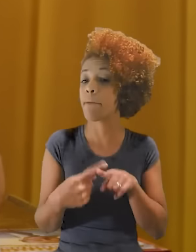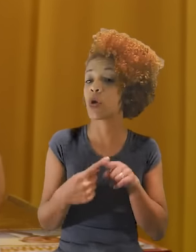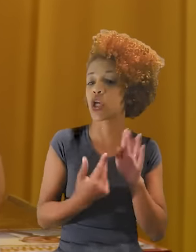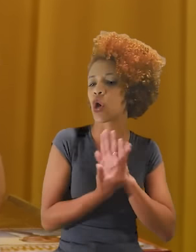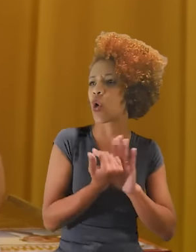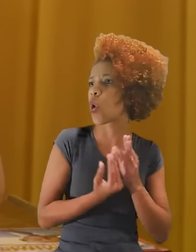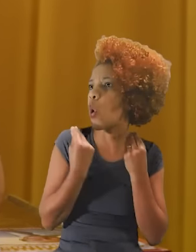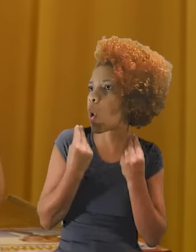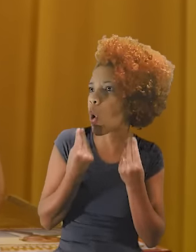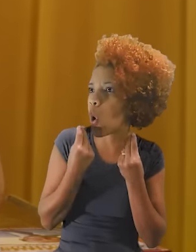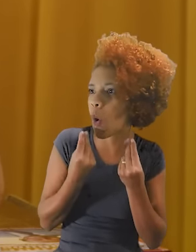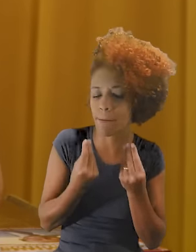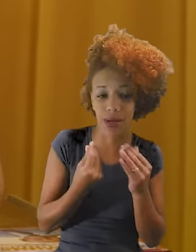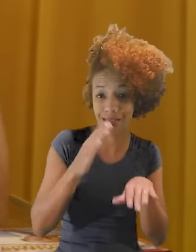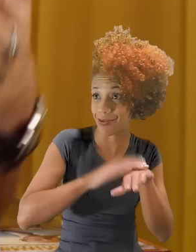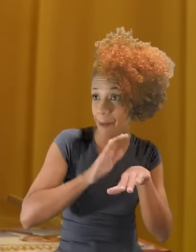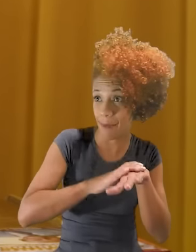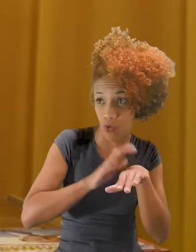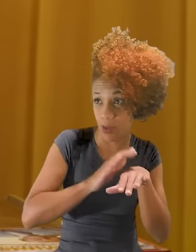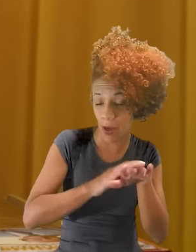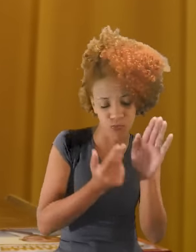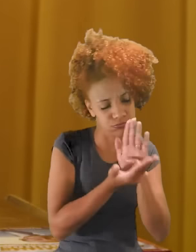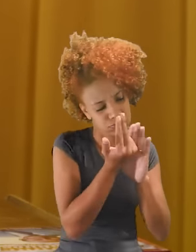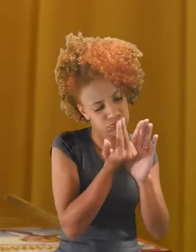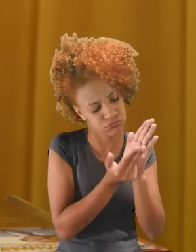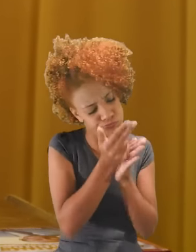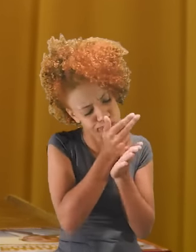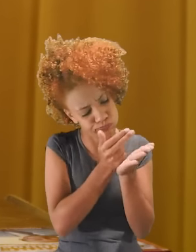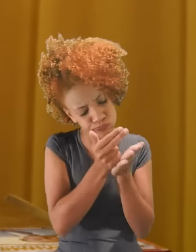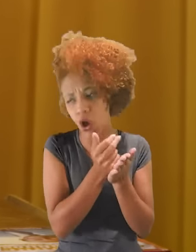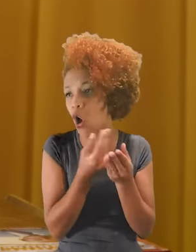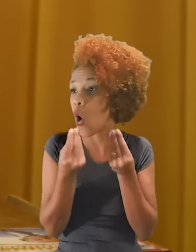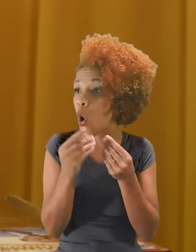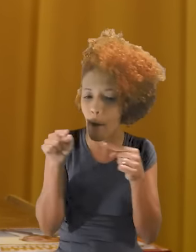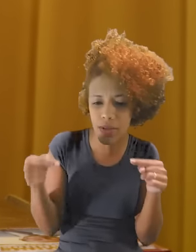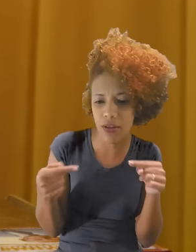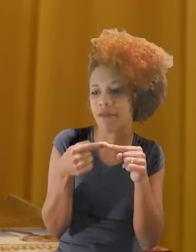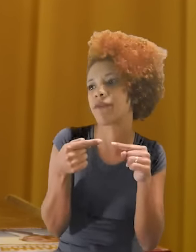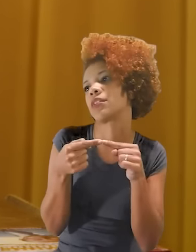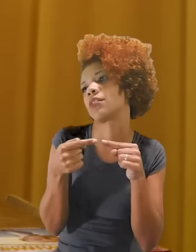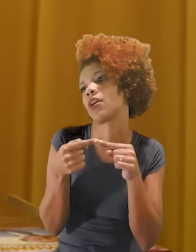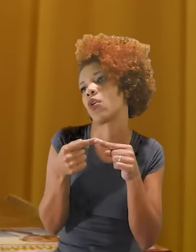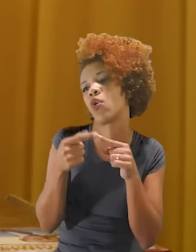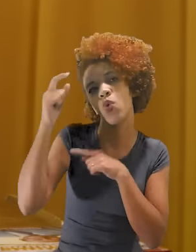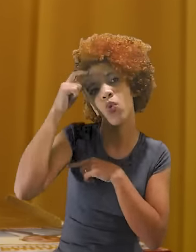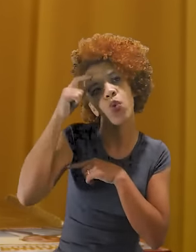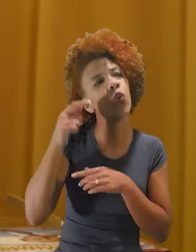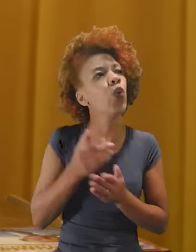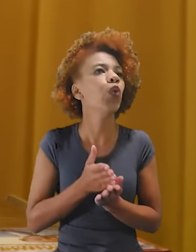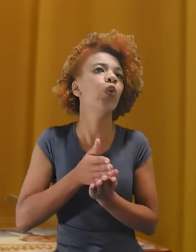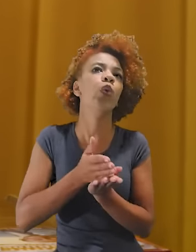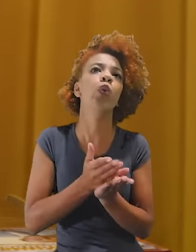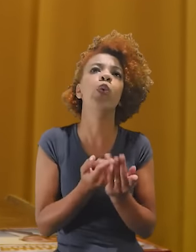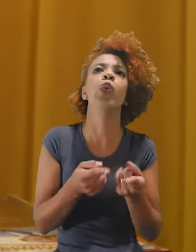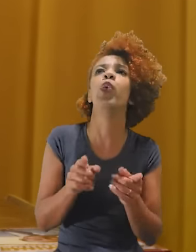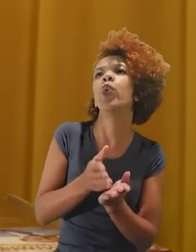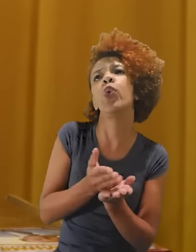o desenho? Para pra pensar, é tudo na mão. Na mão. Como é que você faz sincronizado um camundongo assoviar uma